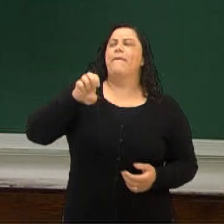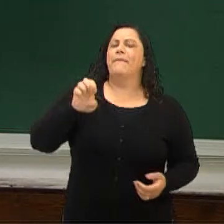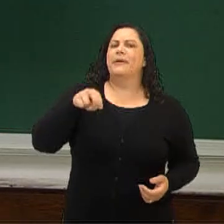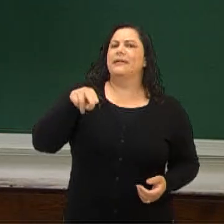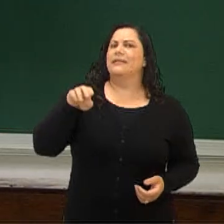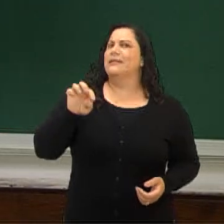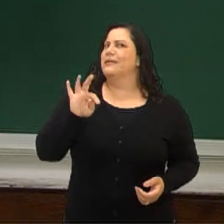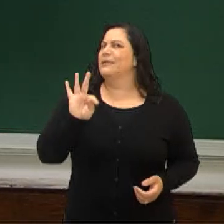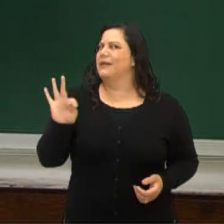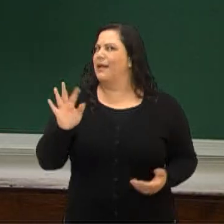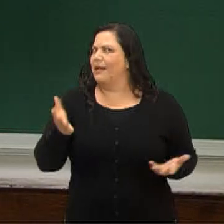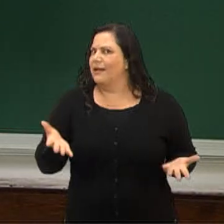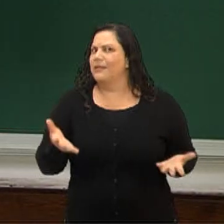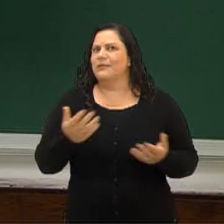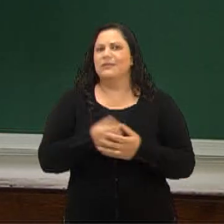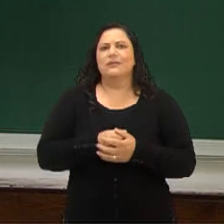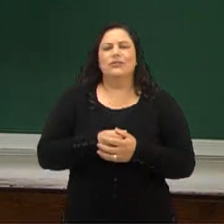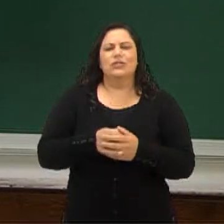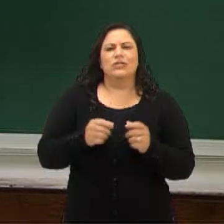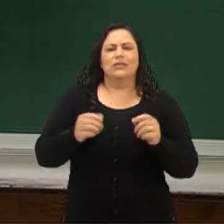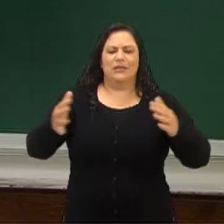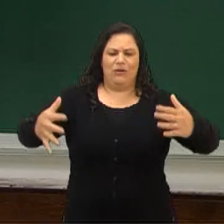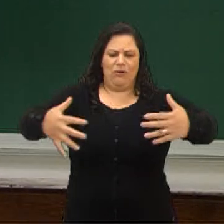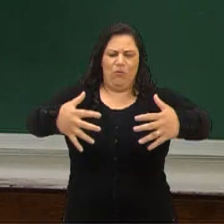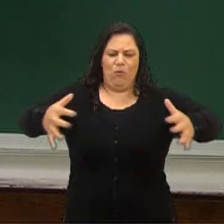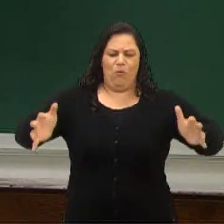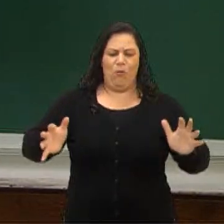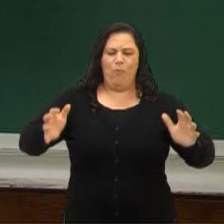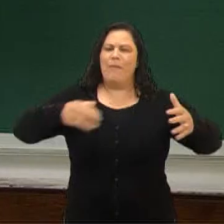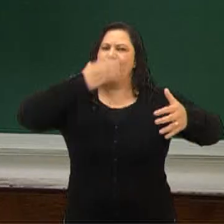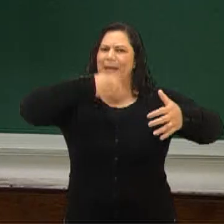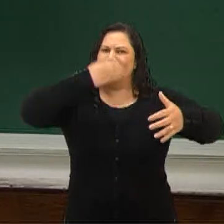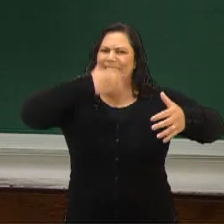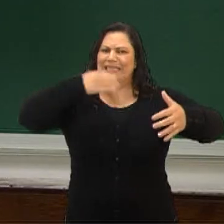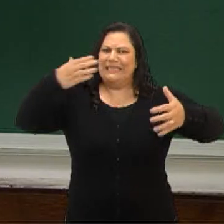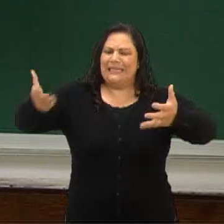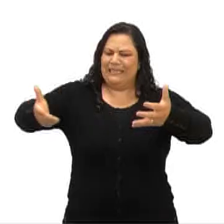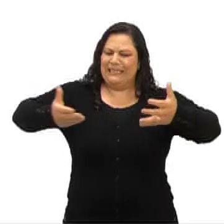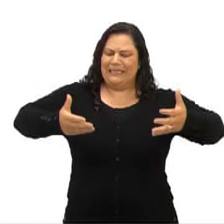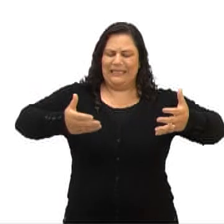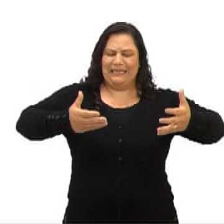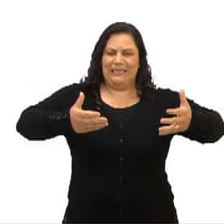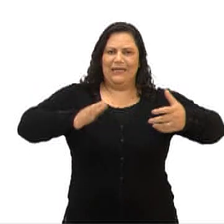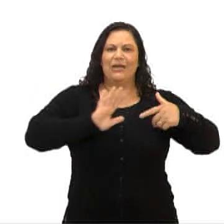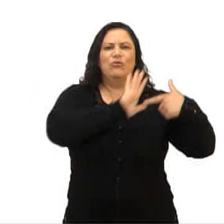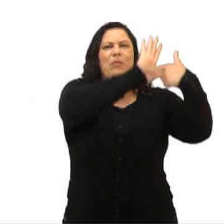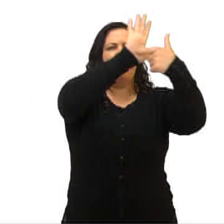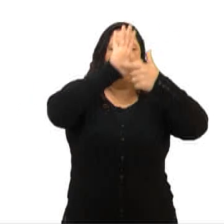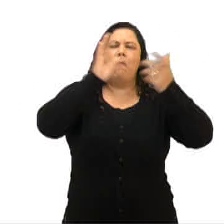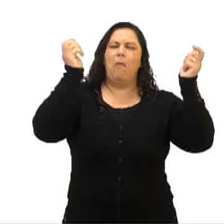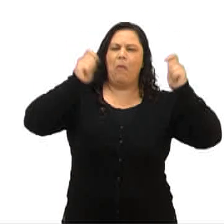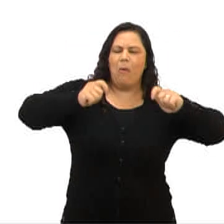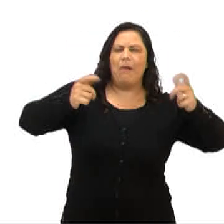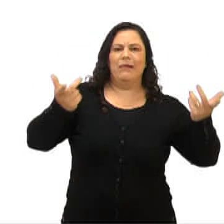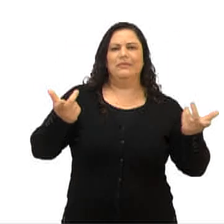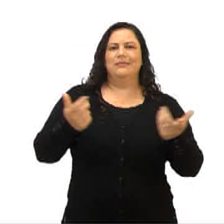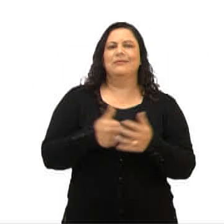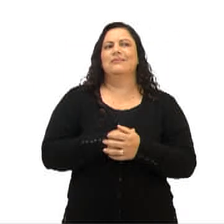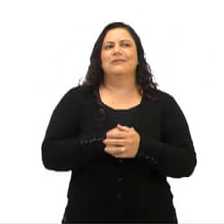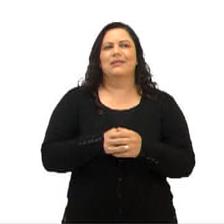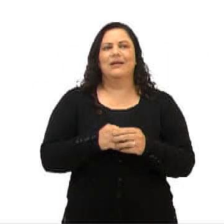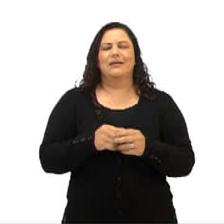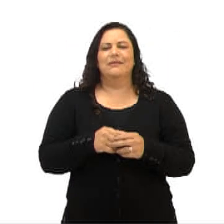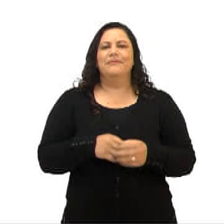numa exposição, uma cesta de maçãs, tudo, né? Até implicou bastante com o Edouard Manet, né?